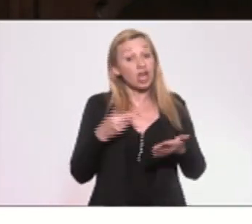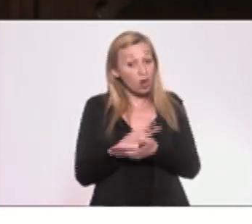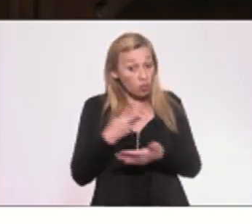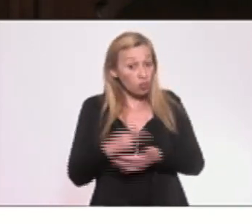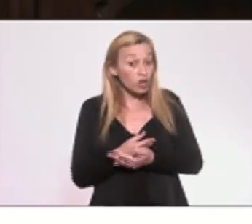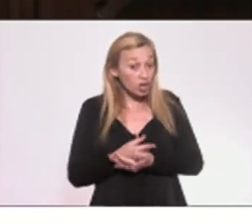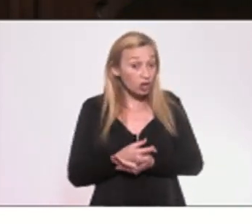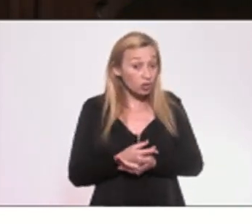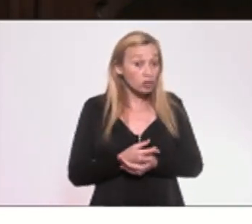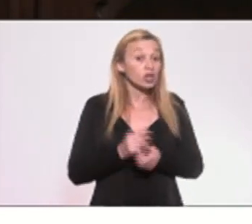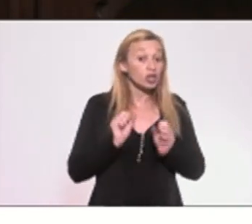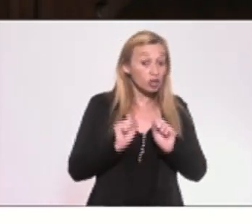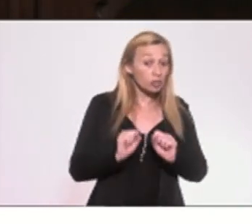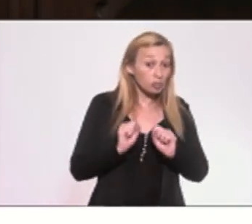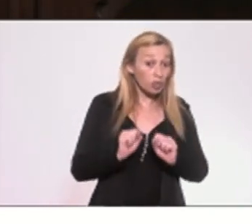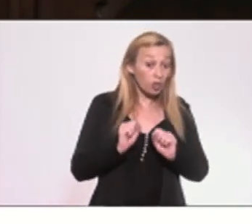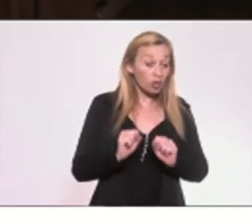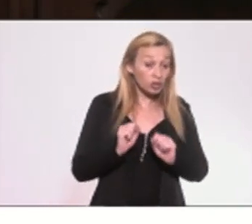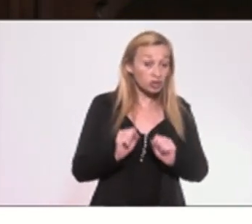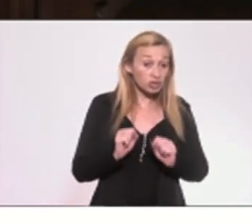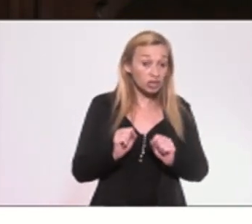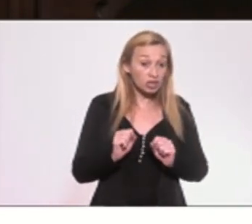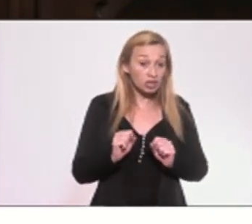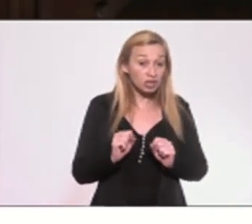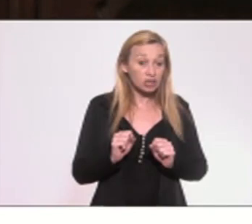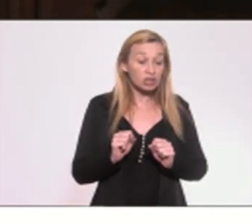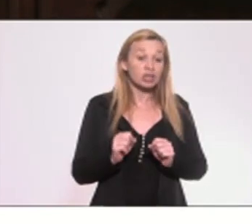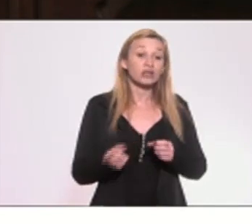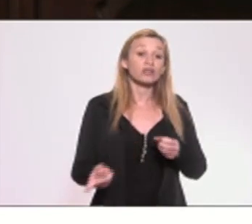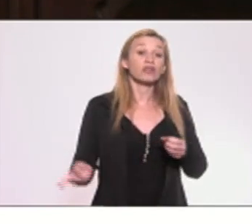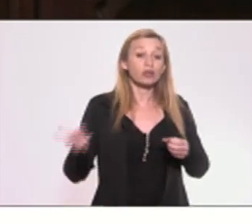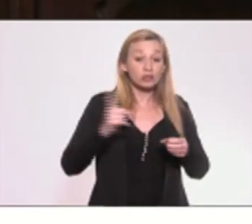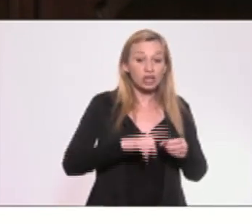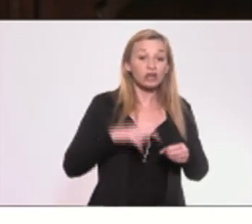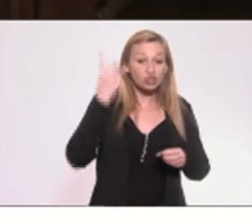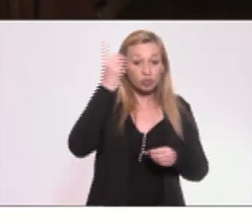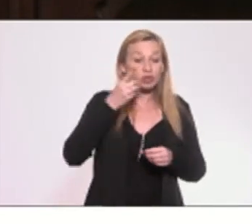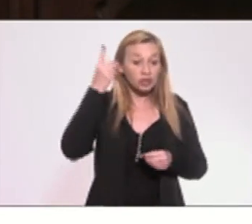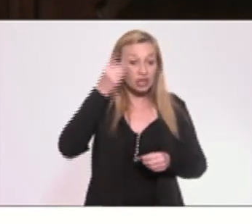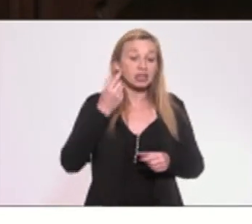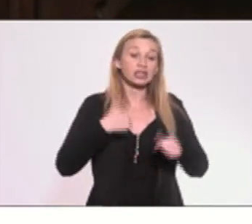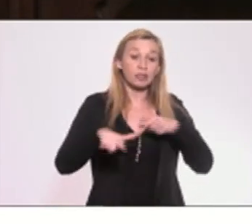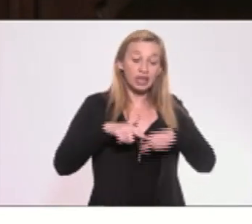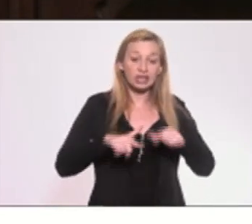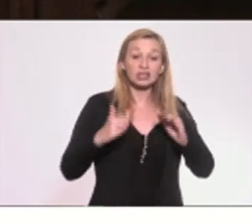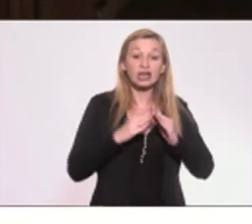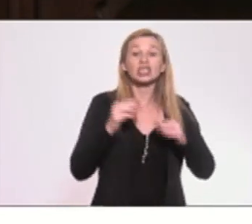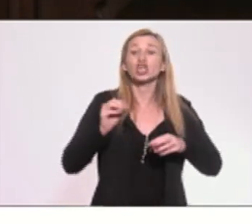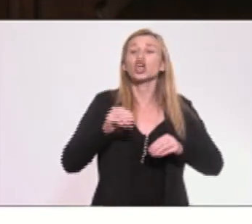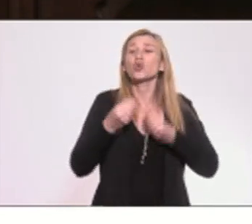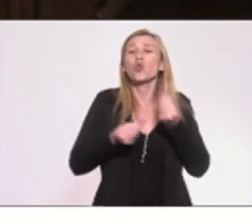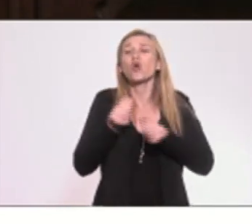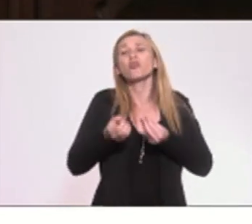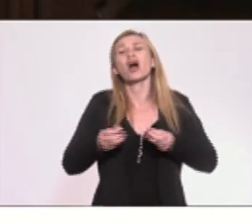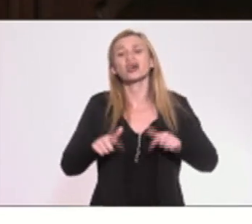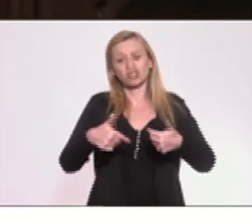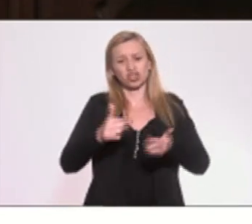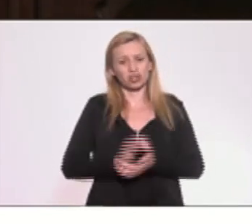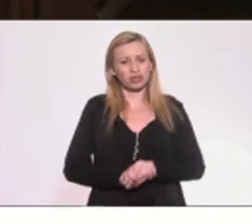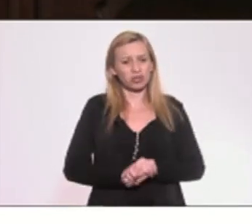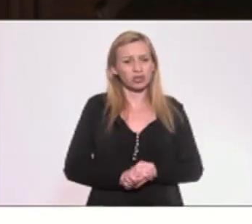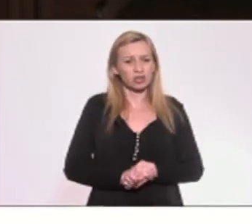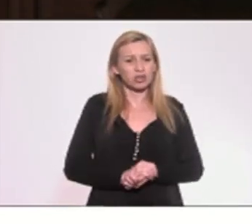no retorno imediato dos parlamentares a essa casa. E como agiremos? Além disso, foram